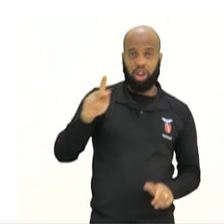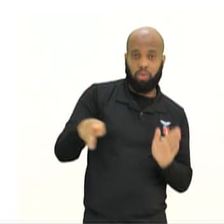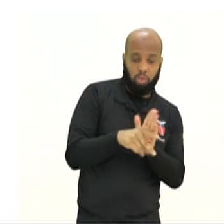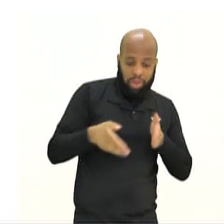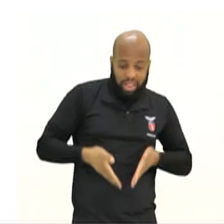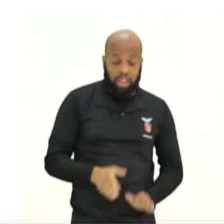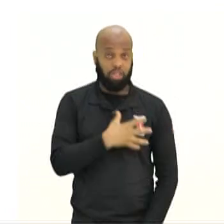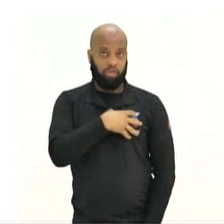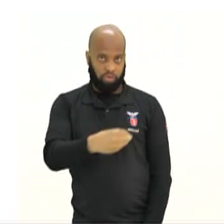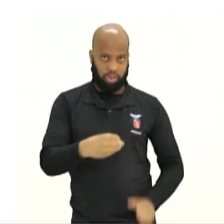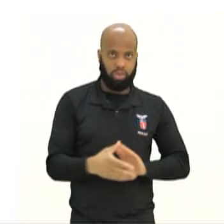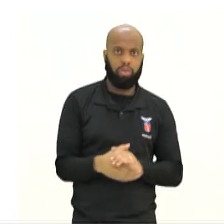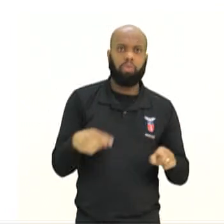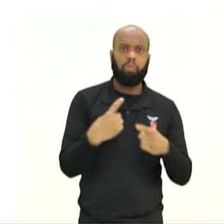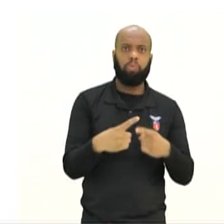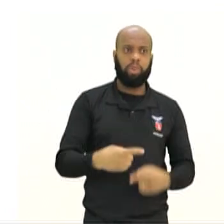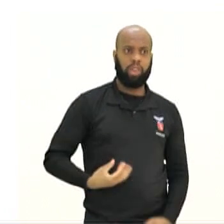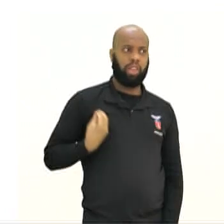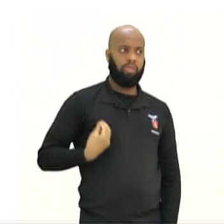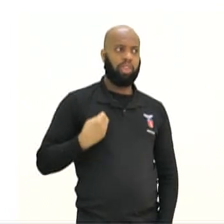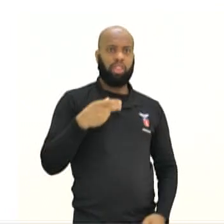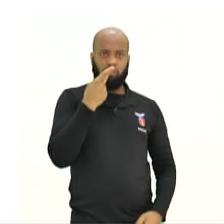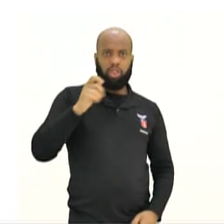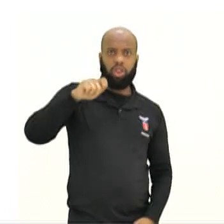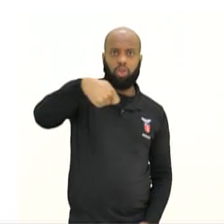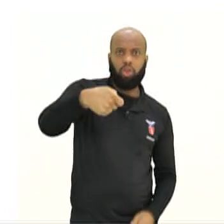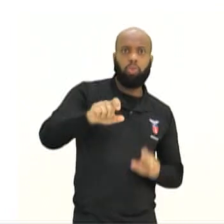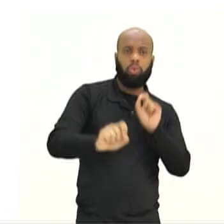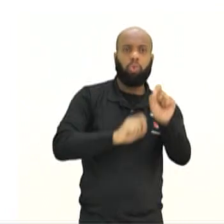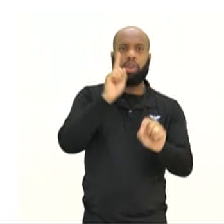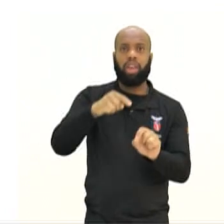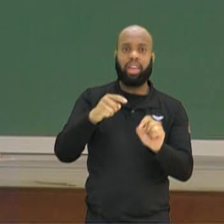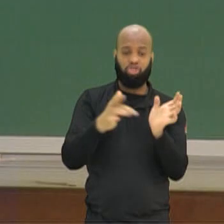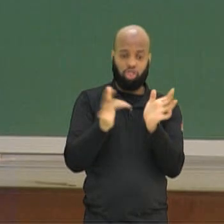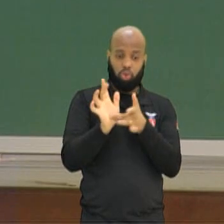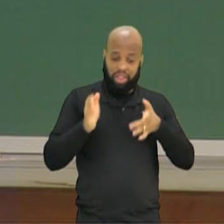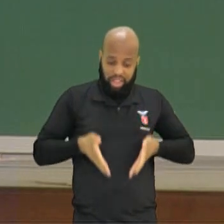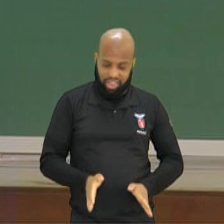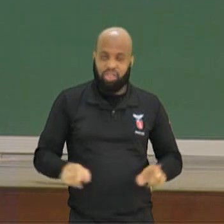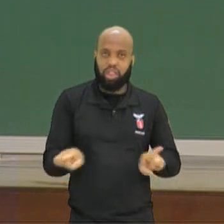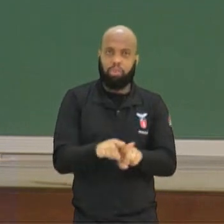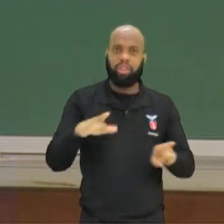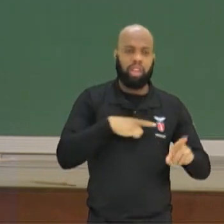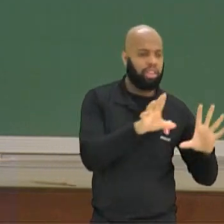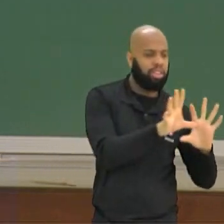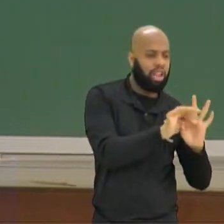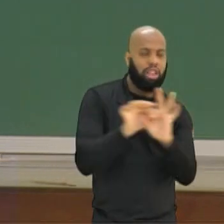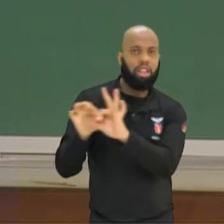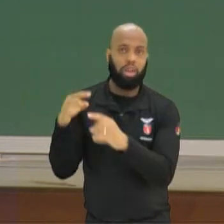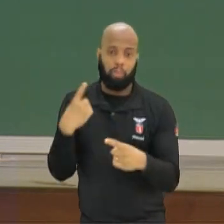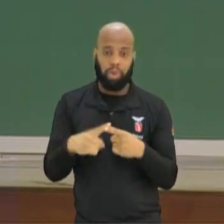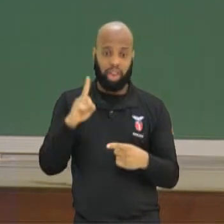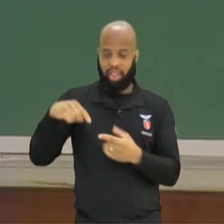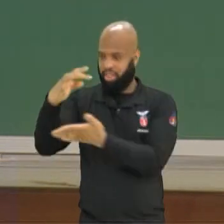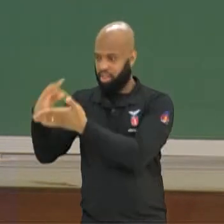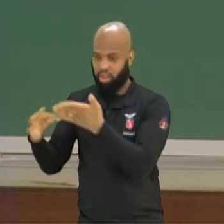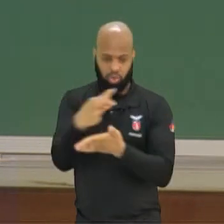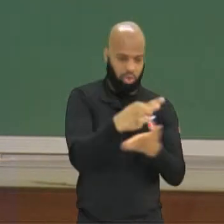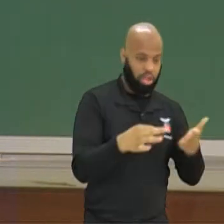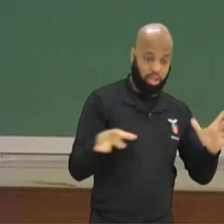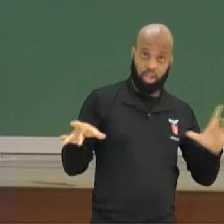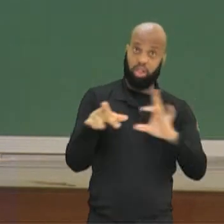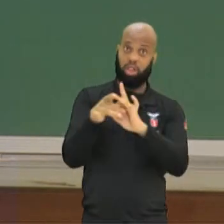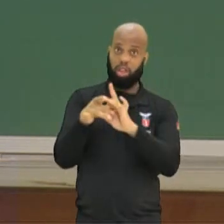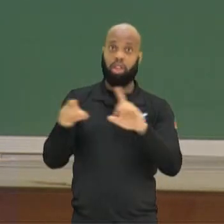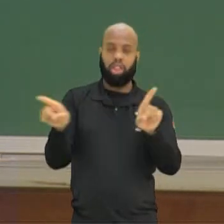vida é uma indicação clara ao nascimento de Jesus. Aqui há uma intertextualidade, é um texto conversando com o outro, né? Que legal.